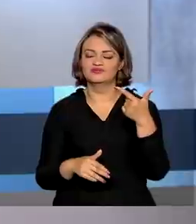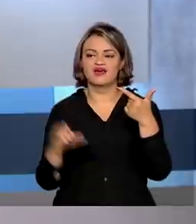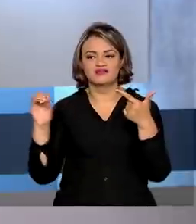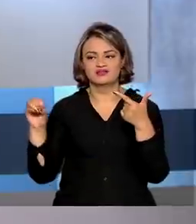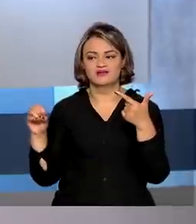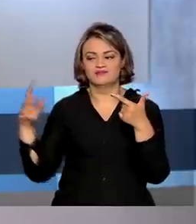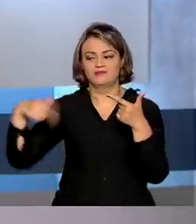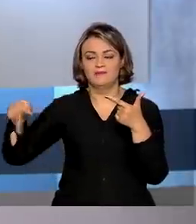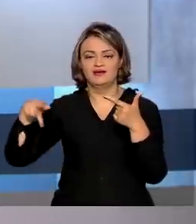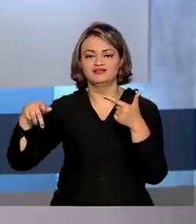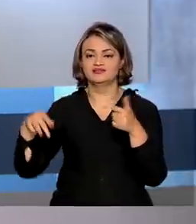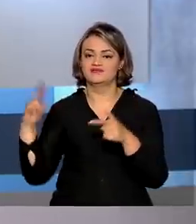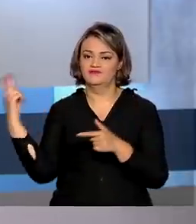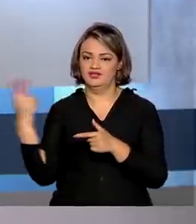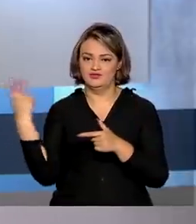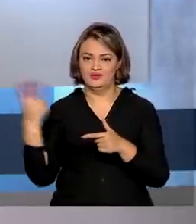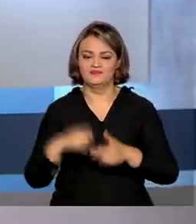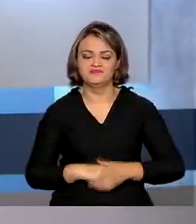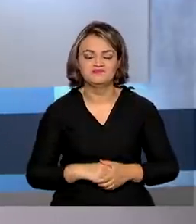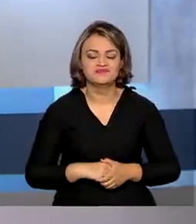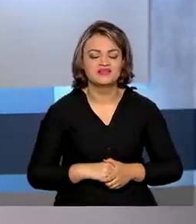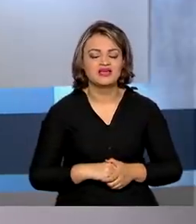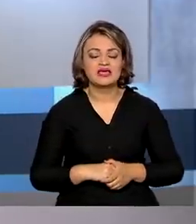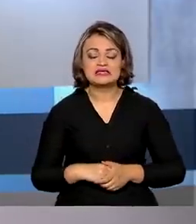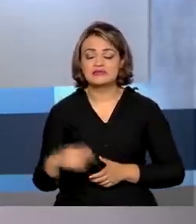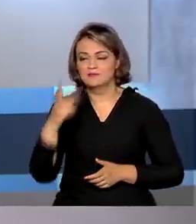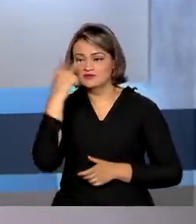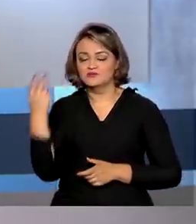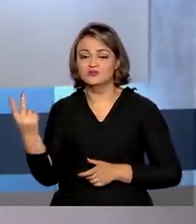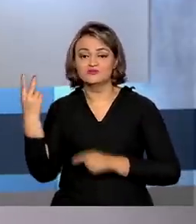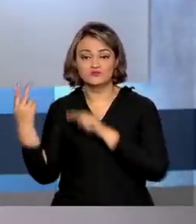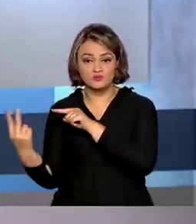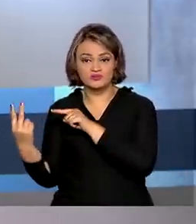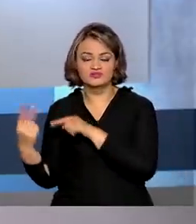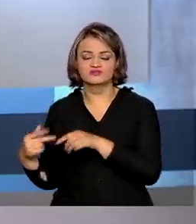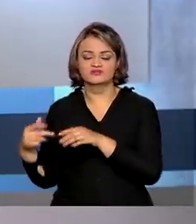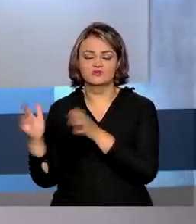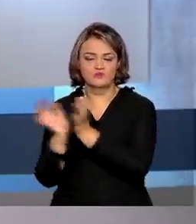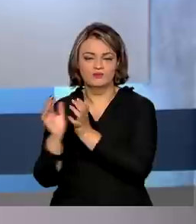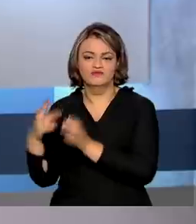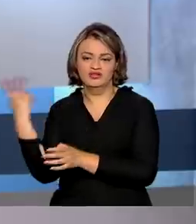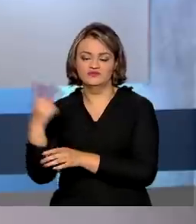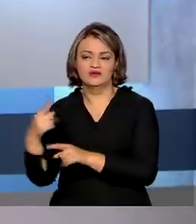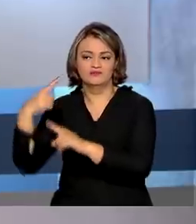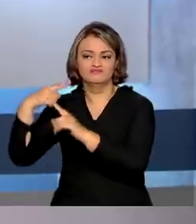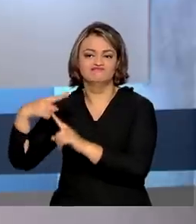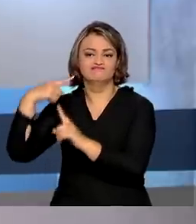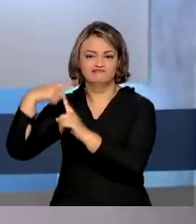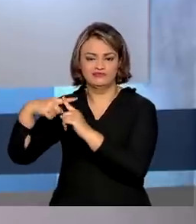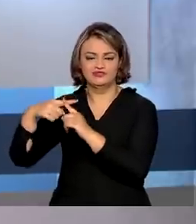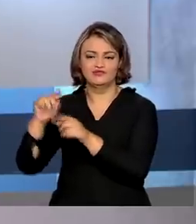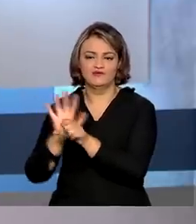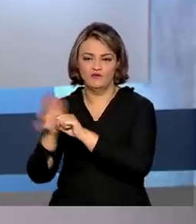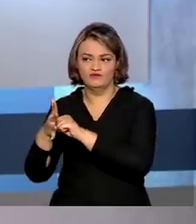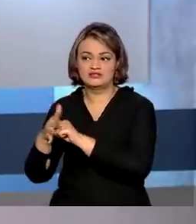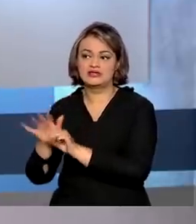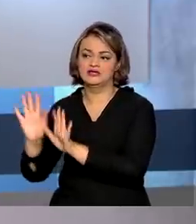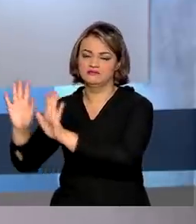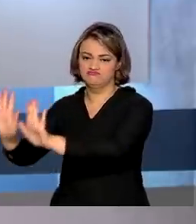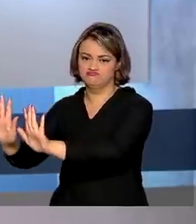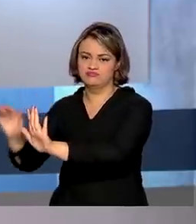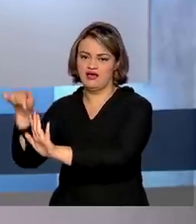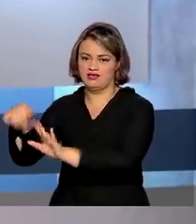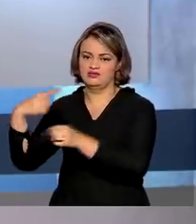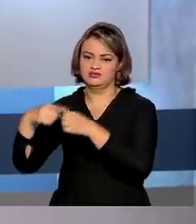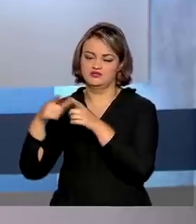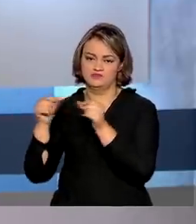e informou que os 12 integrantes da delegação venezuelana que testaram positivo para correr de 19 estão isolados